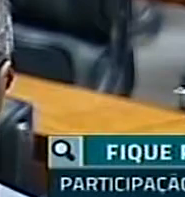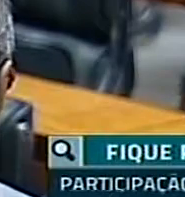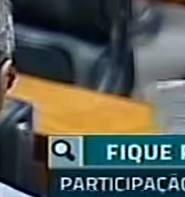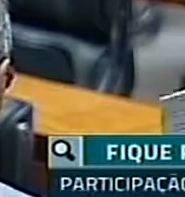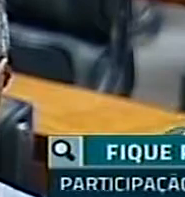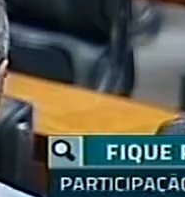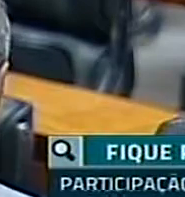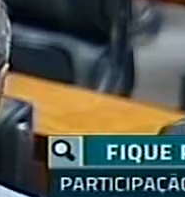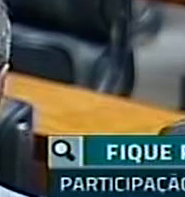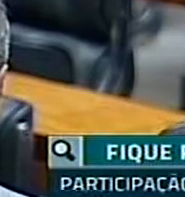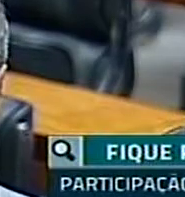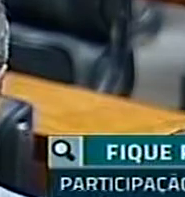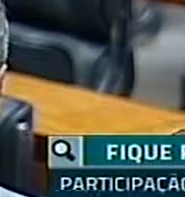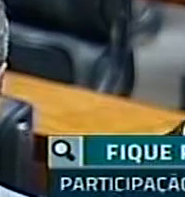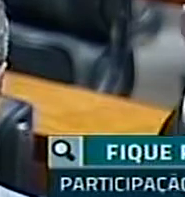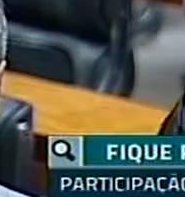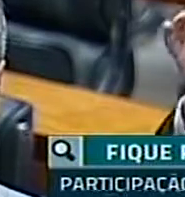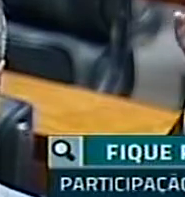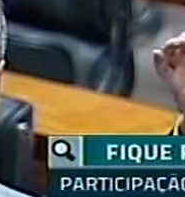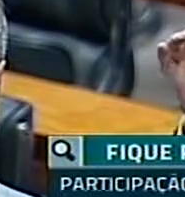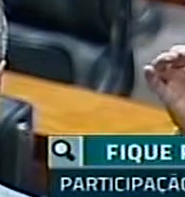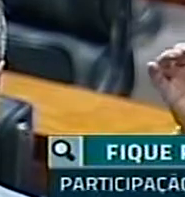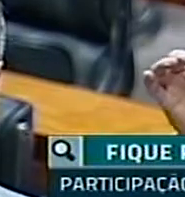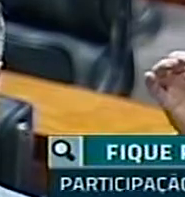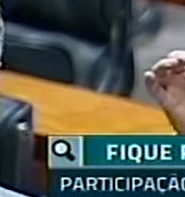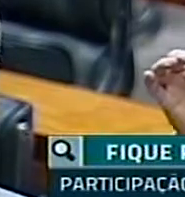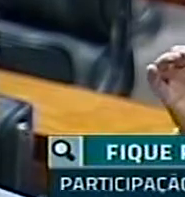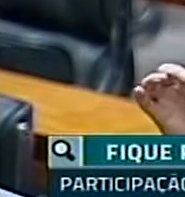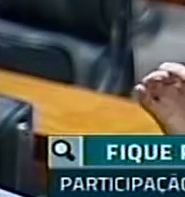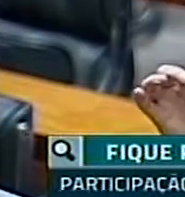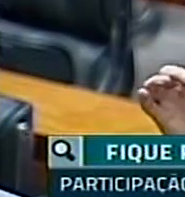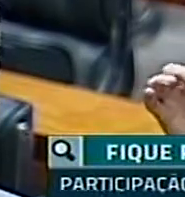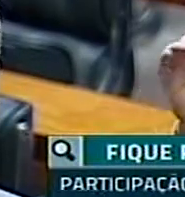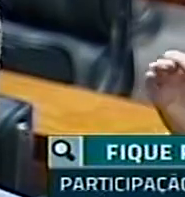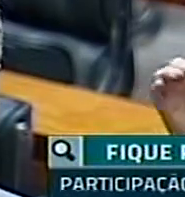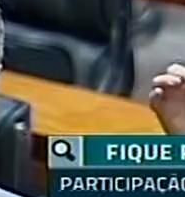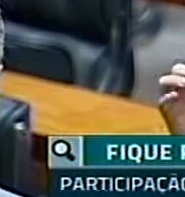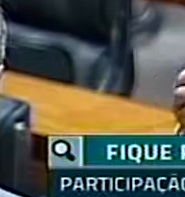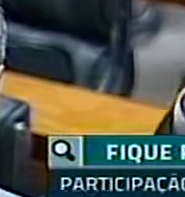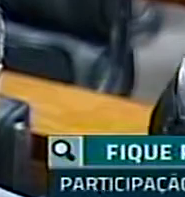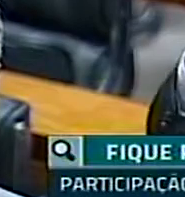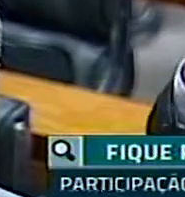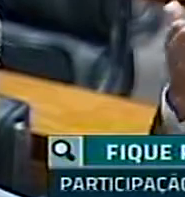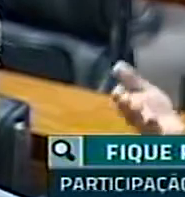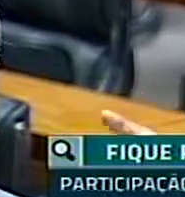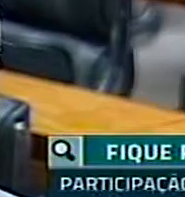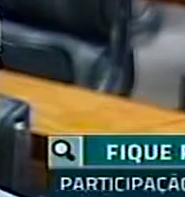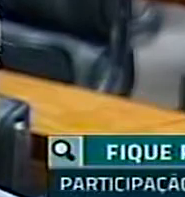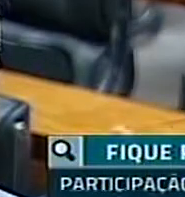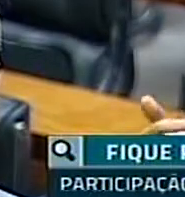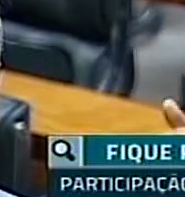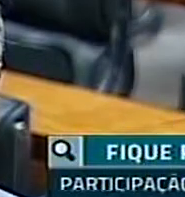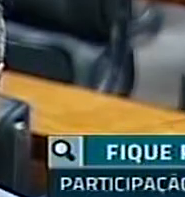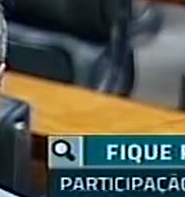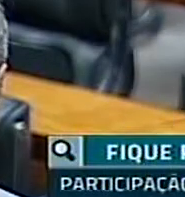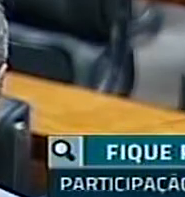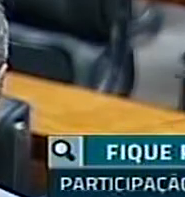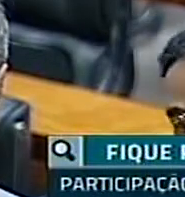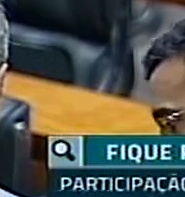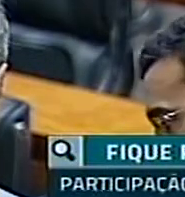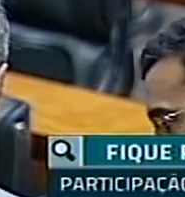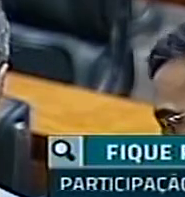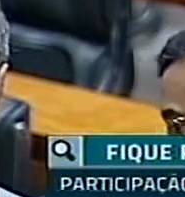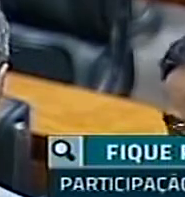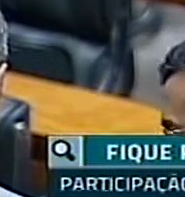alcoólico. É importante preservar esse texto na proposta pelo seguinte: Vossa Excelência tem conhecimento, eu sou